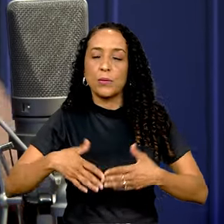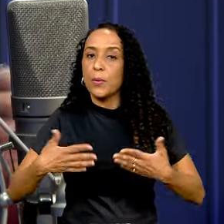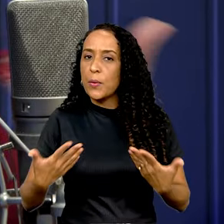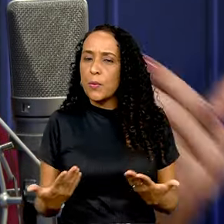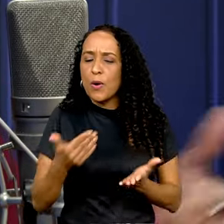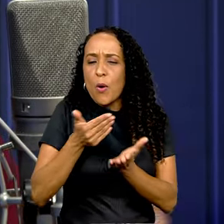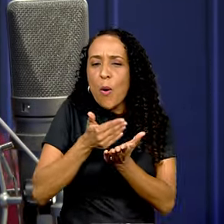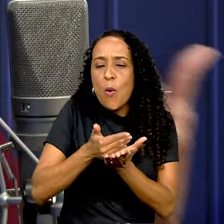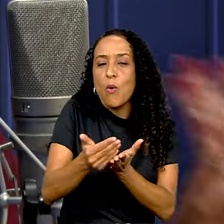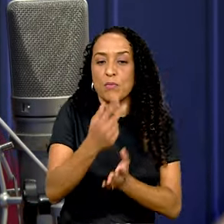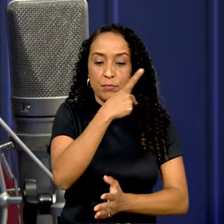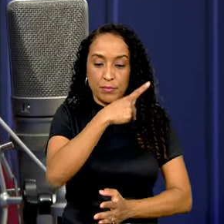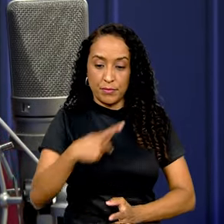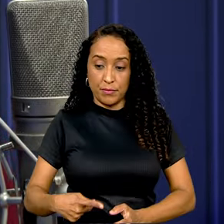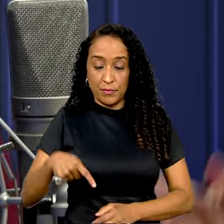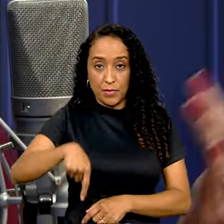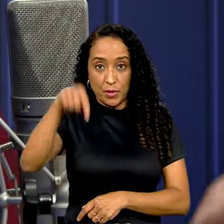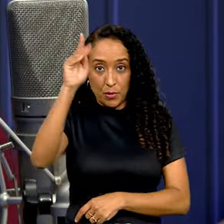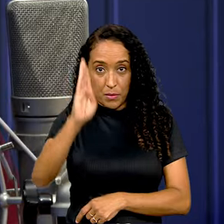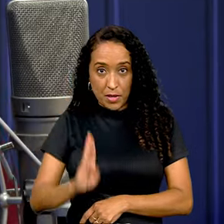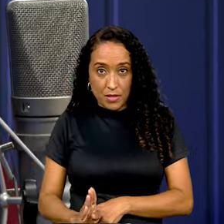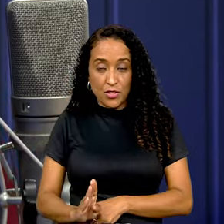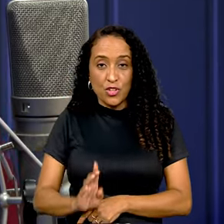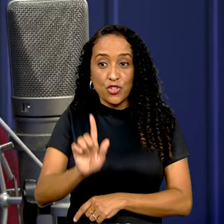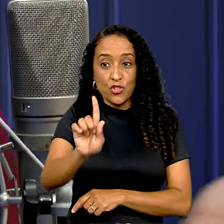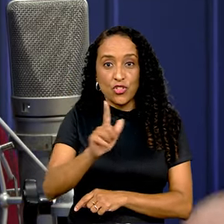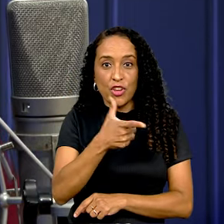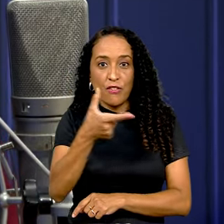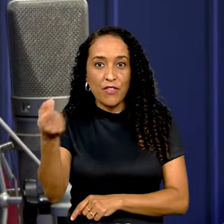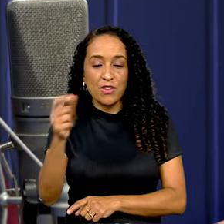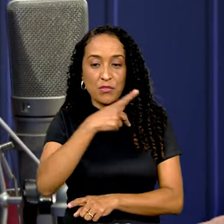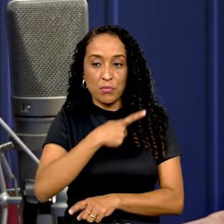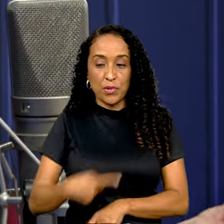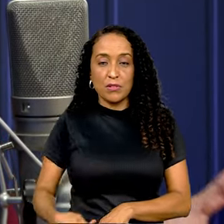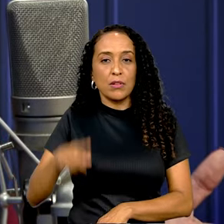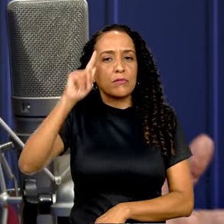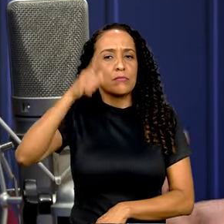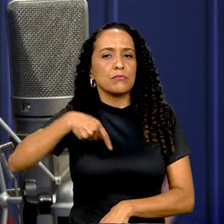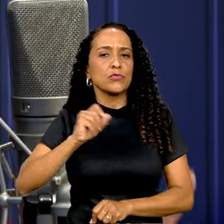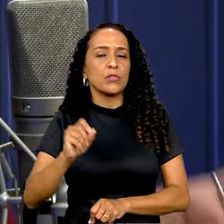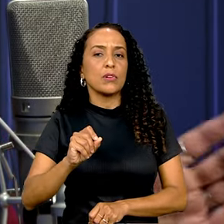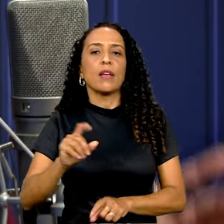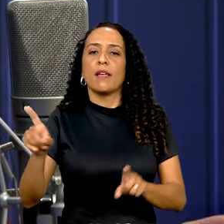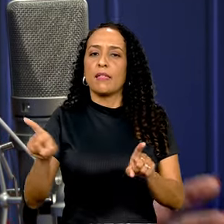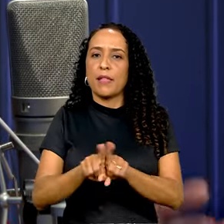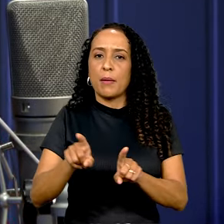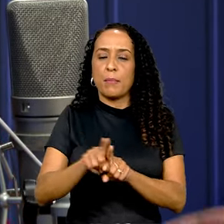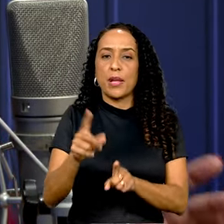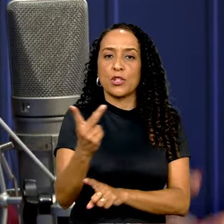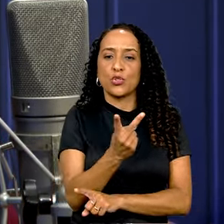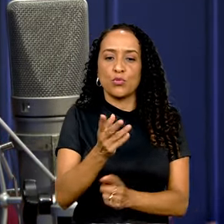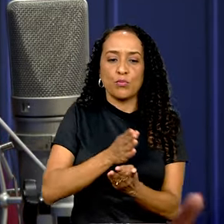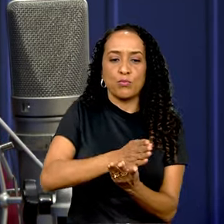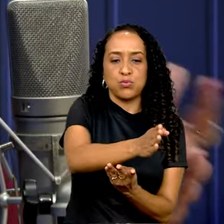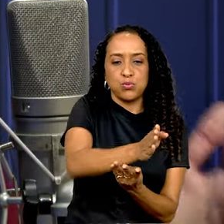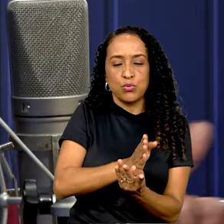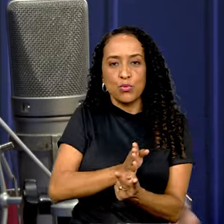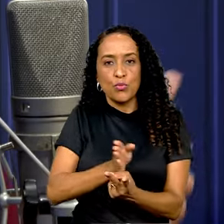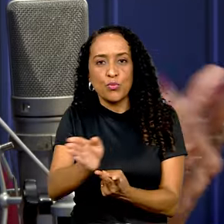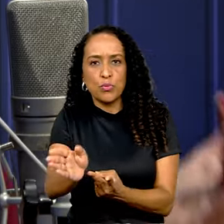quando começou a presidência brasileira no G20 o presidente determinou que além das duas trilhas